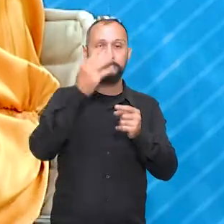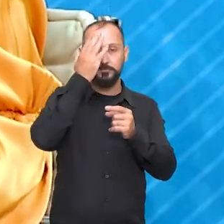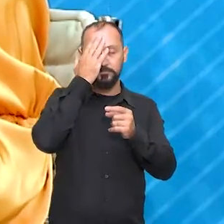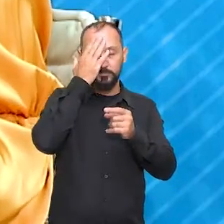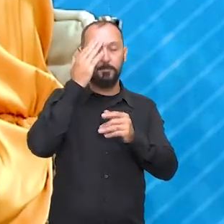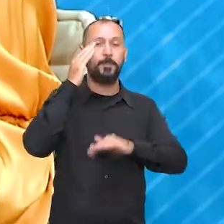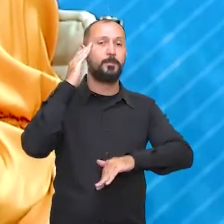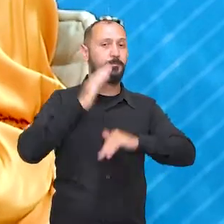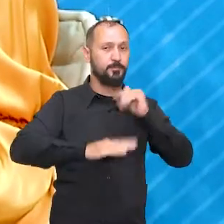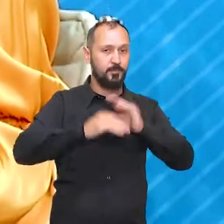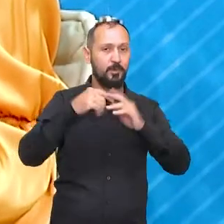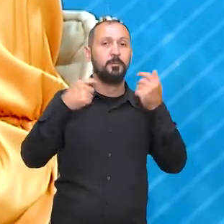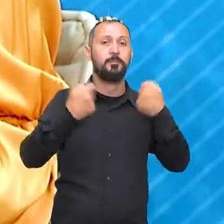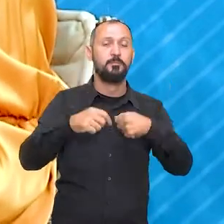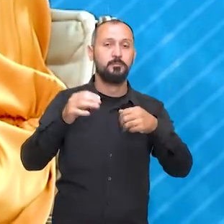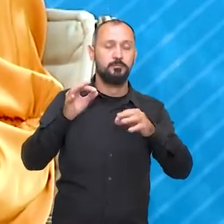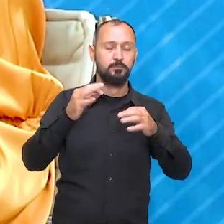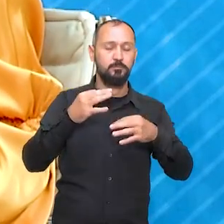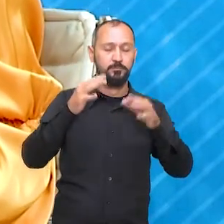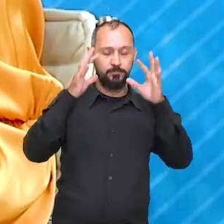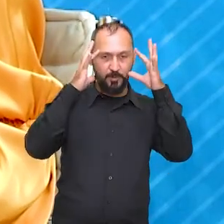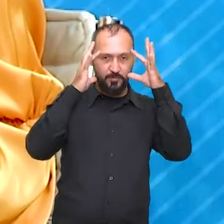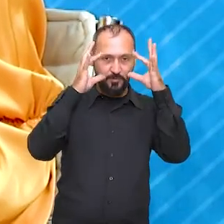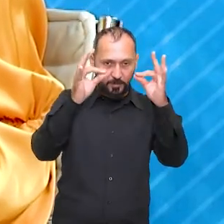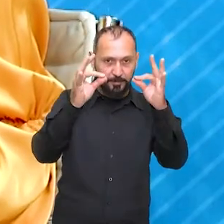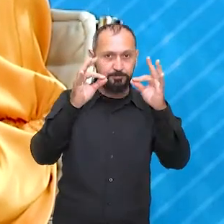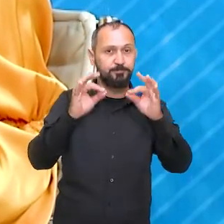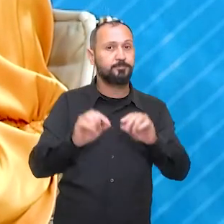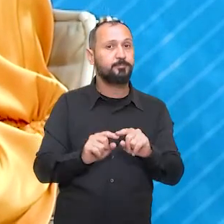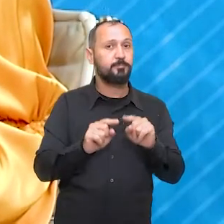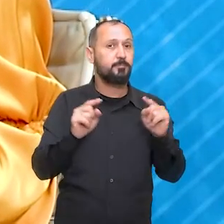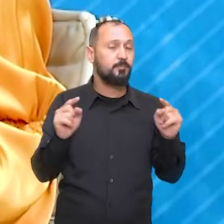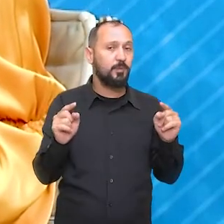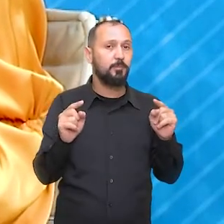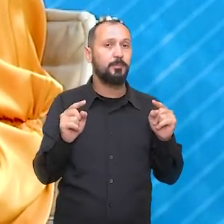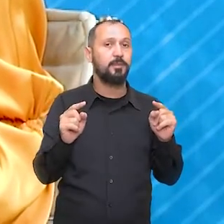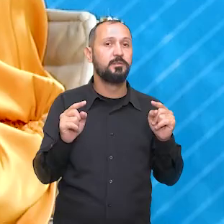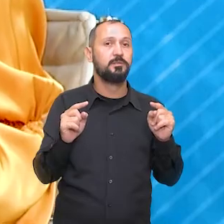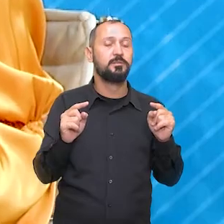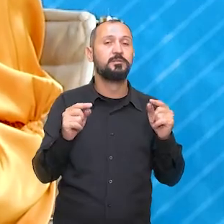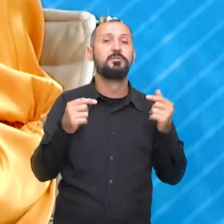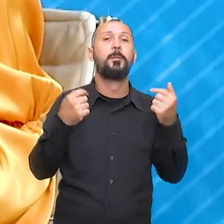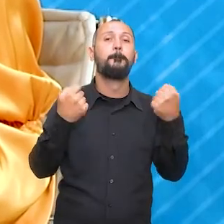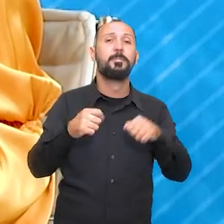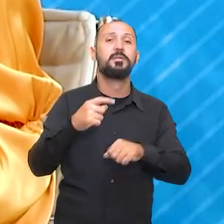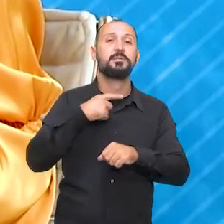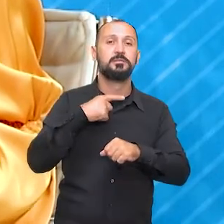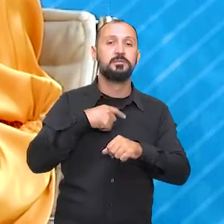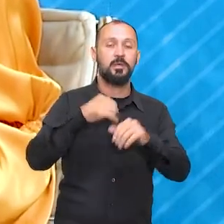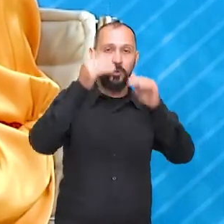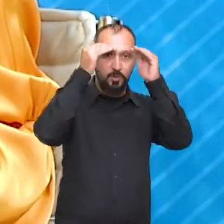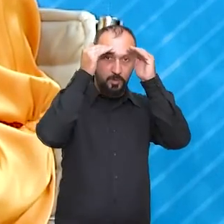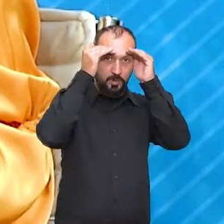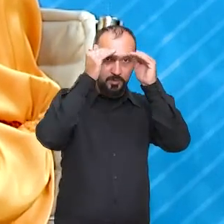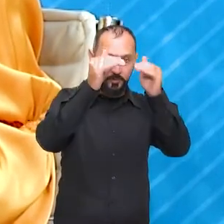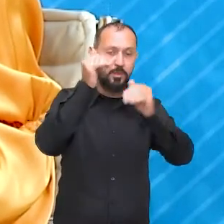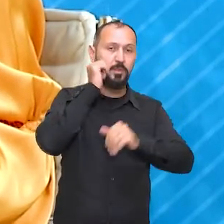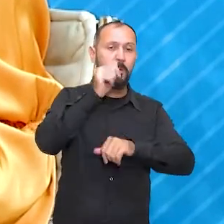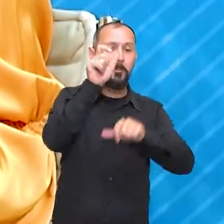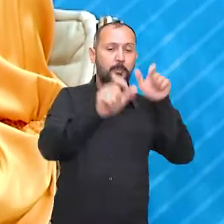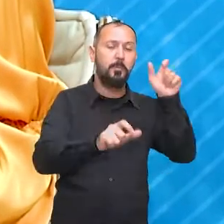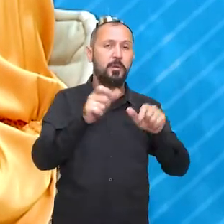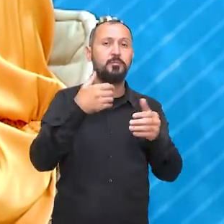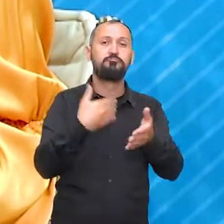nossa profissão exige algo mais formal, mas é preciso ter respeito à